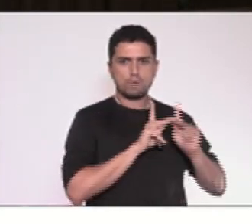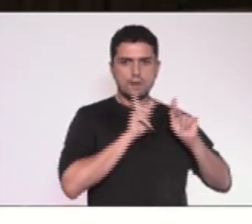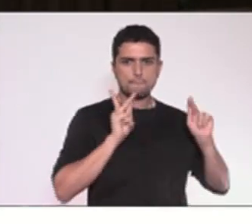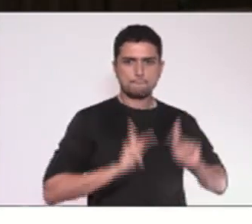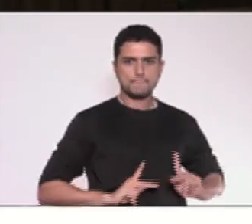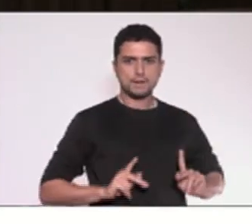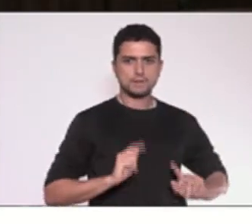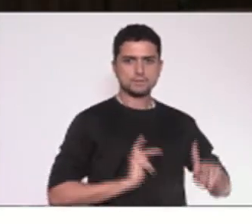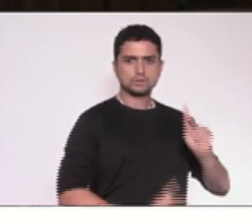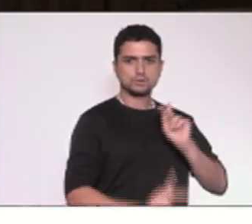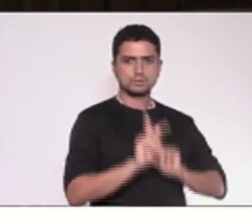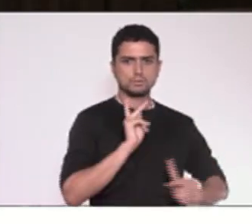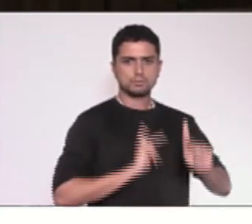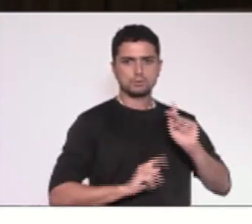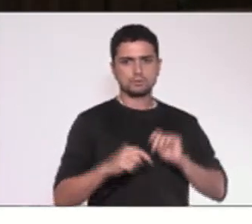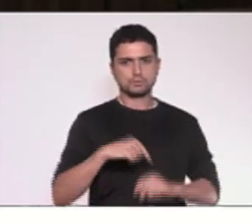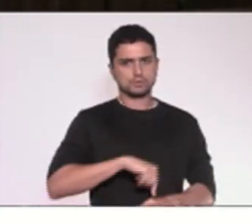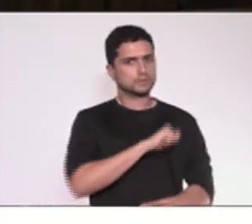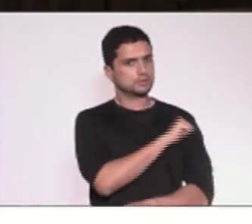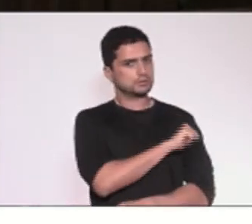de Janeiro.